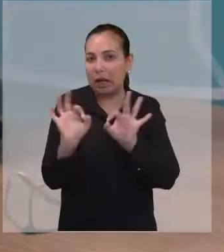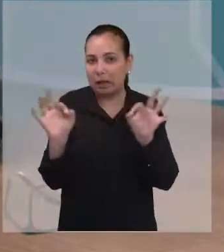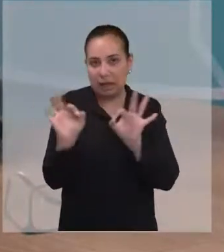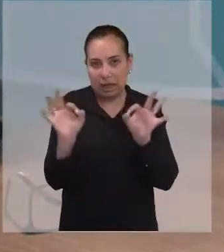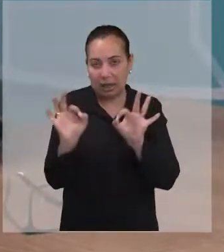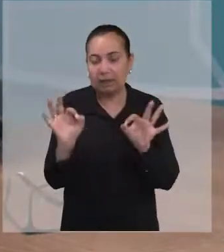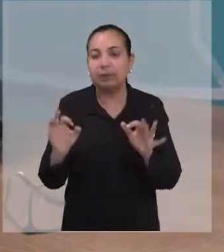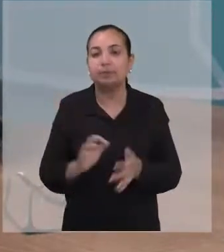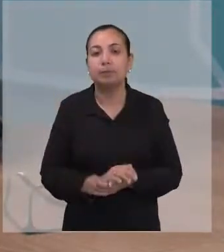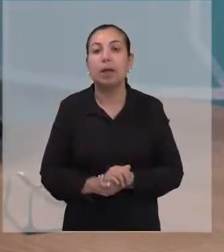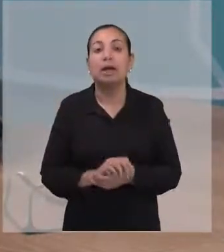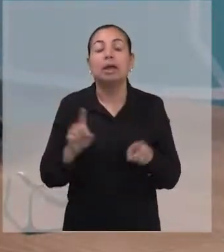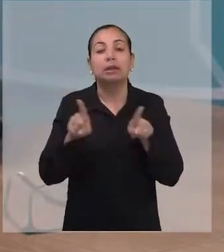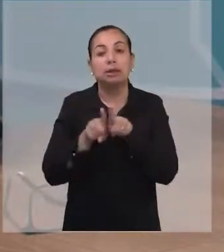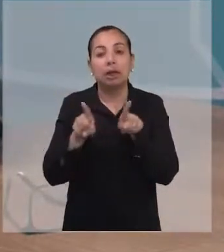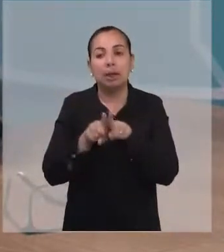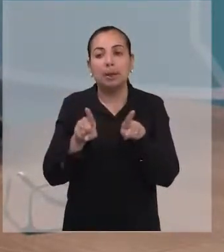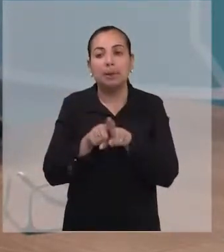teor.